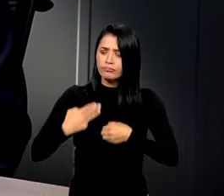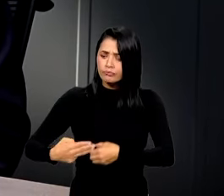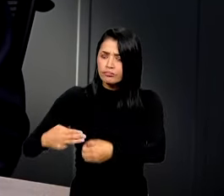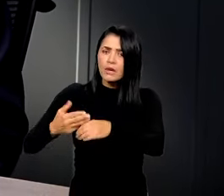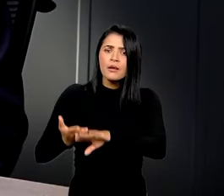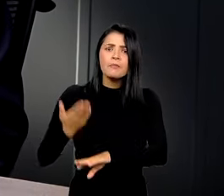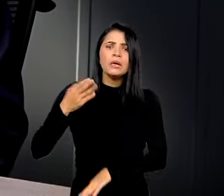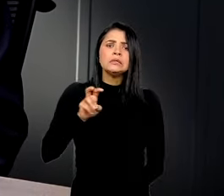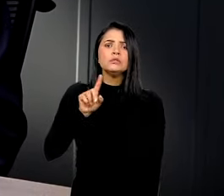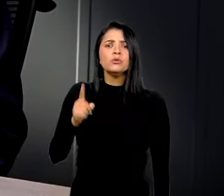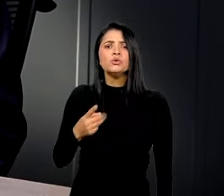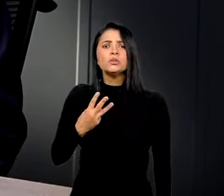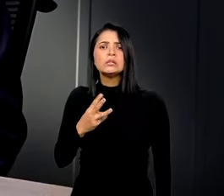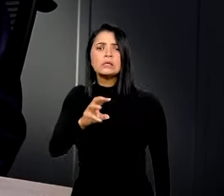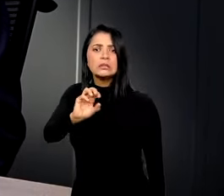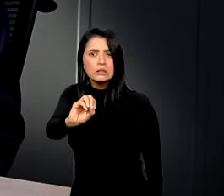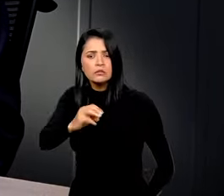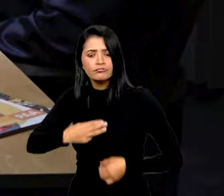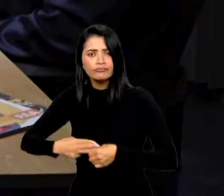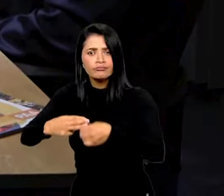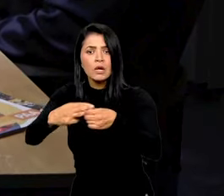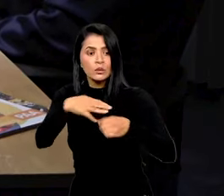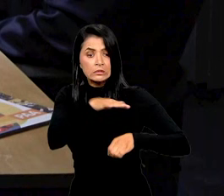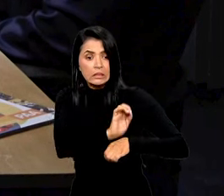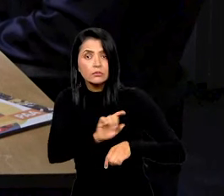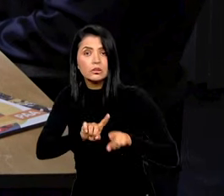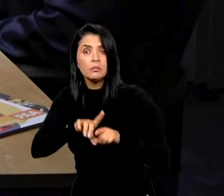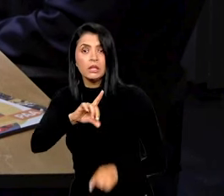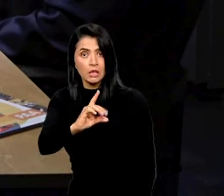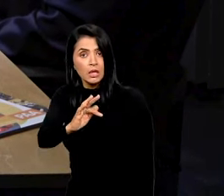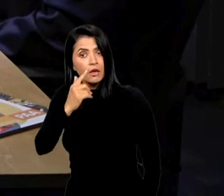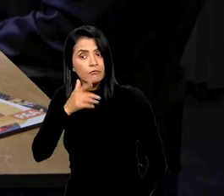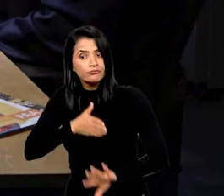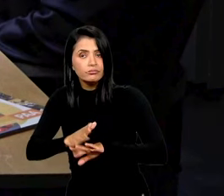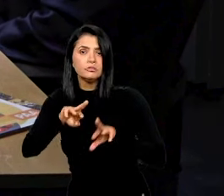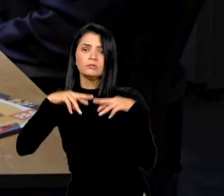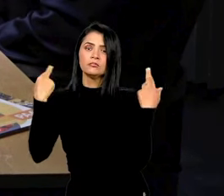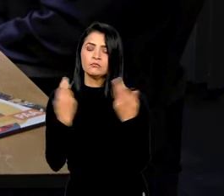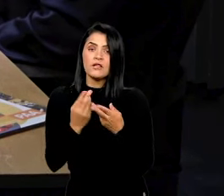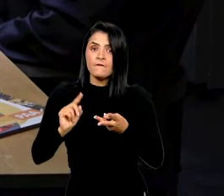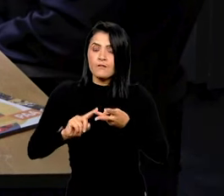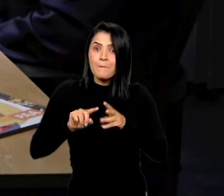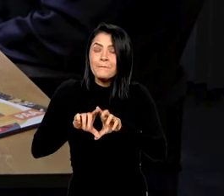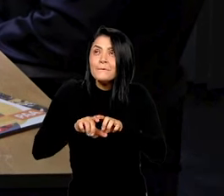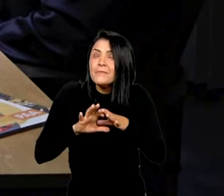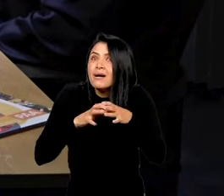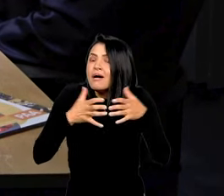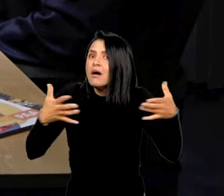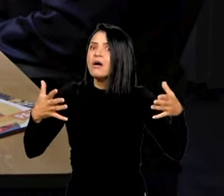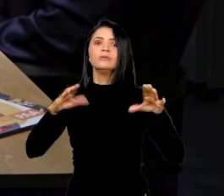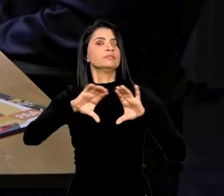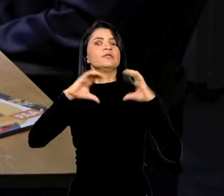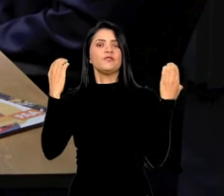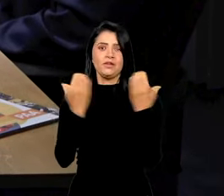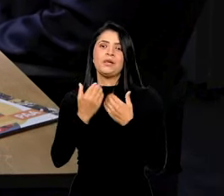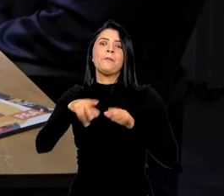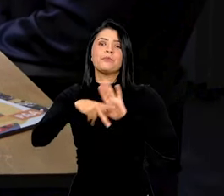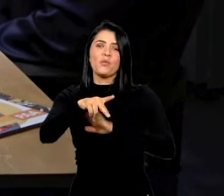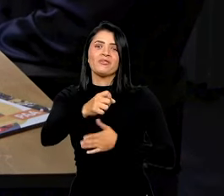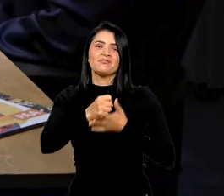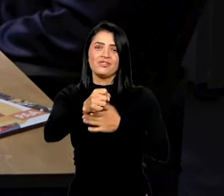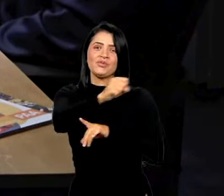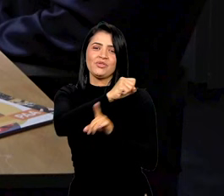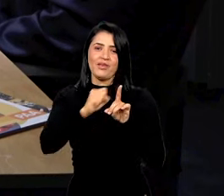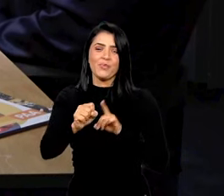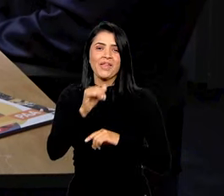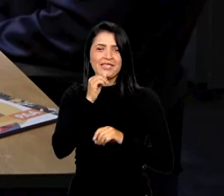5.300 municípios em todos os estados e Distrito Federal e realizando uma das maiores conferências nacionais da assistência social. A Rede SUAS